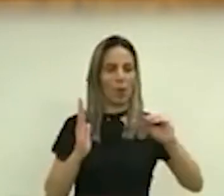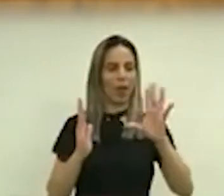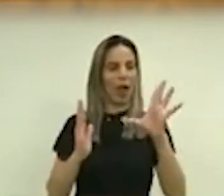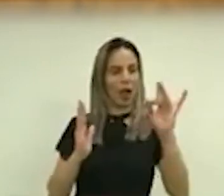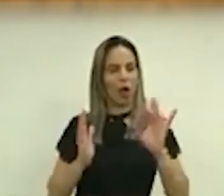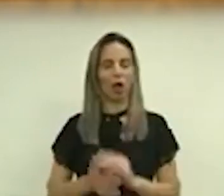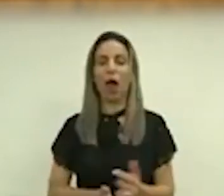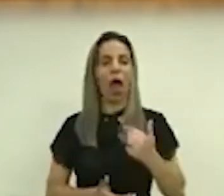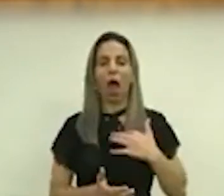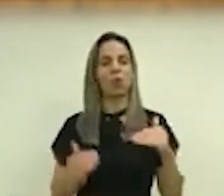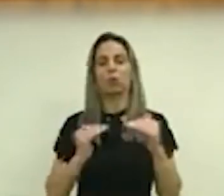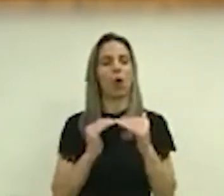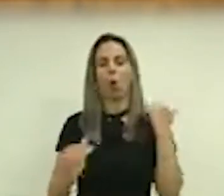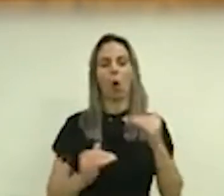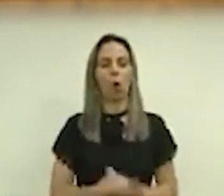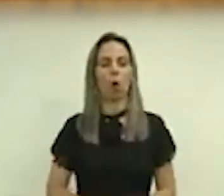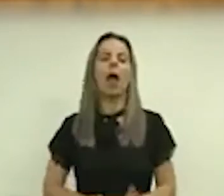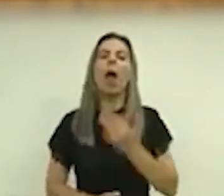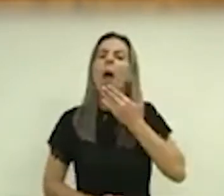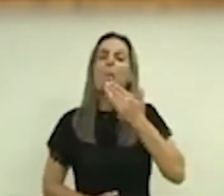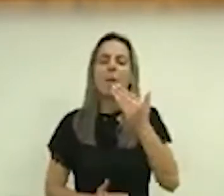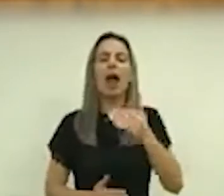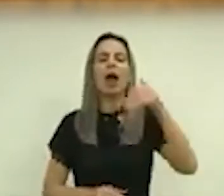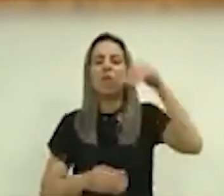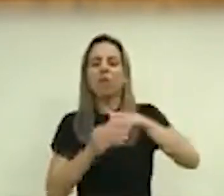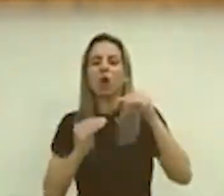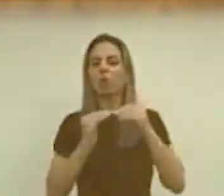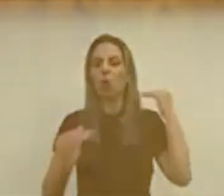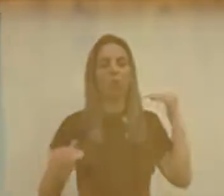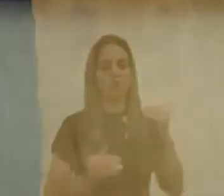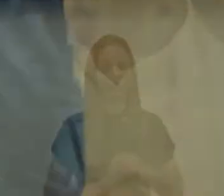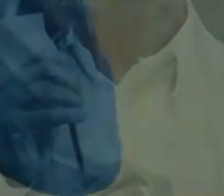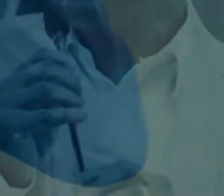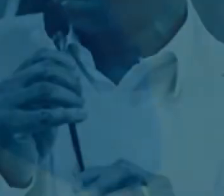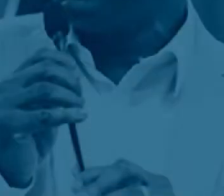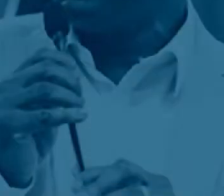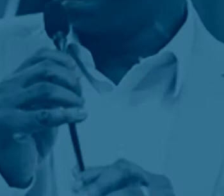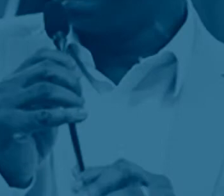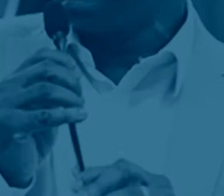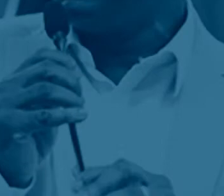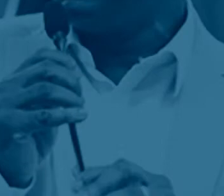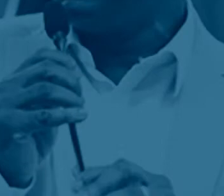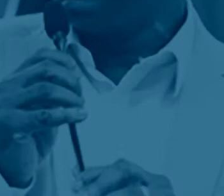tá, ok? Peço voto contrário aos nobres pares.